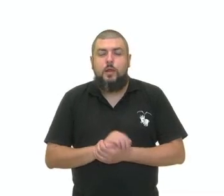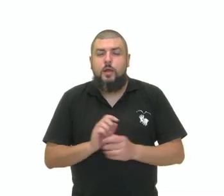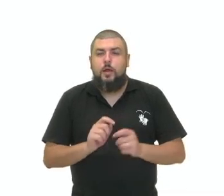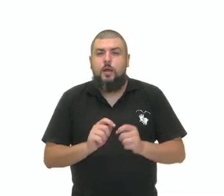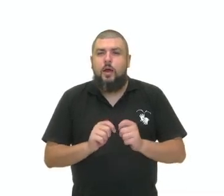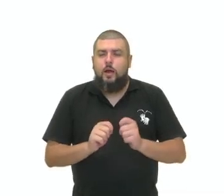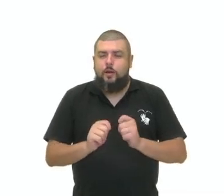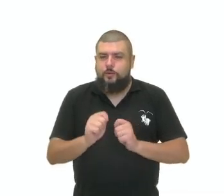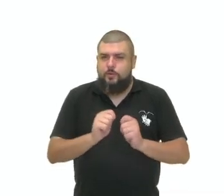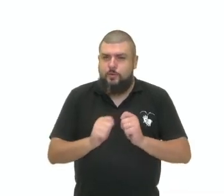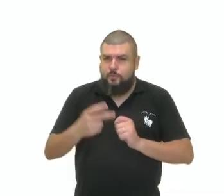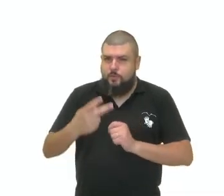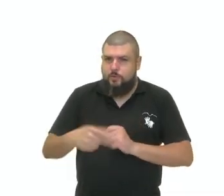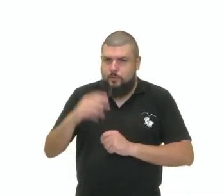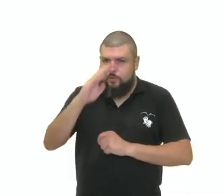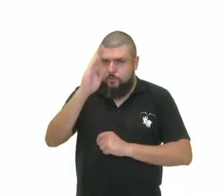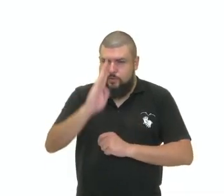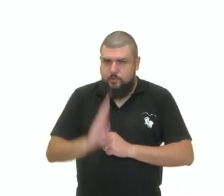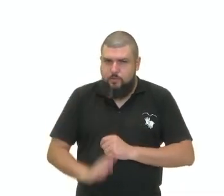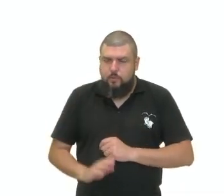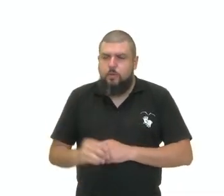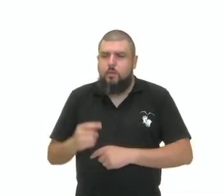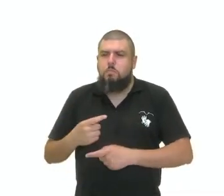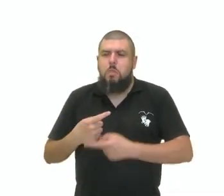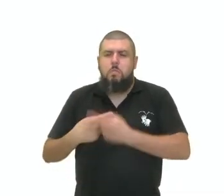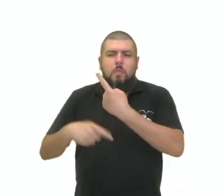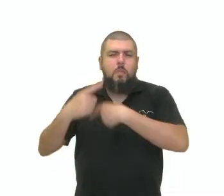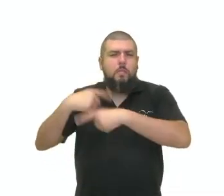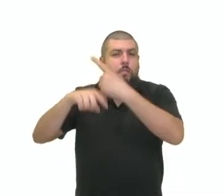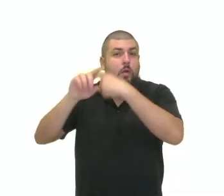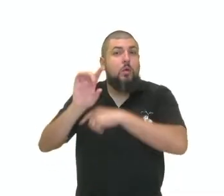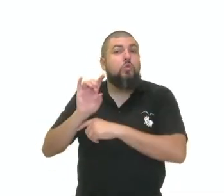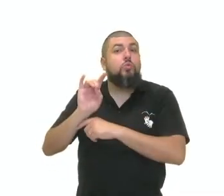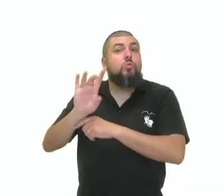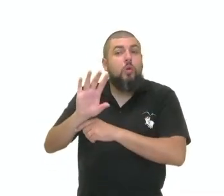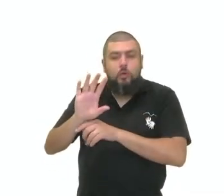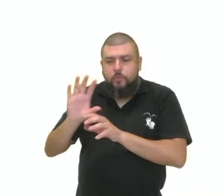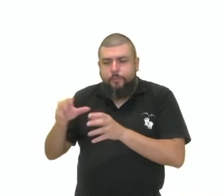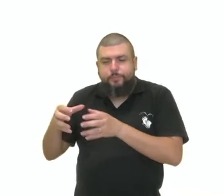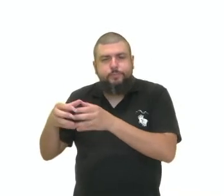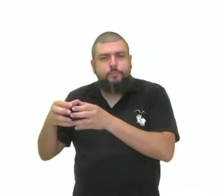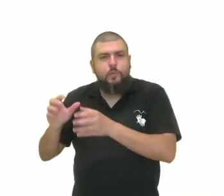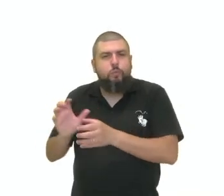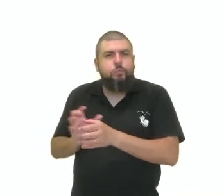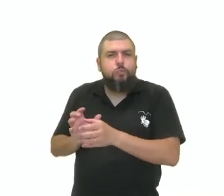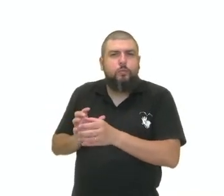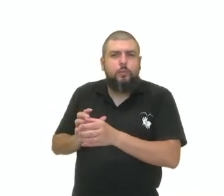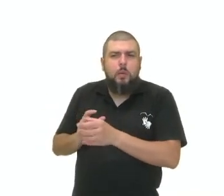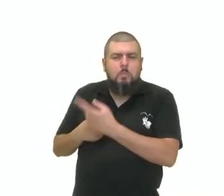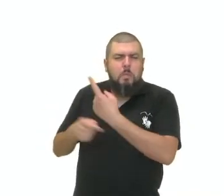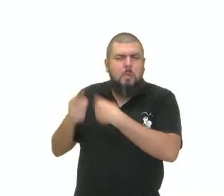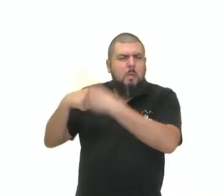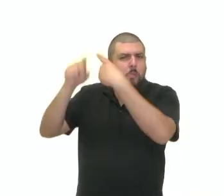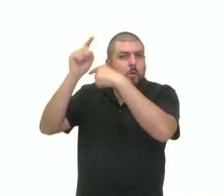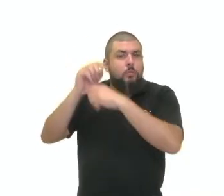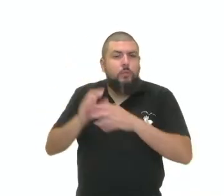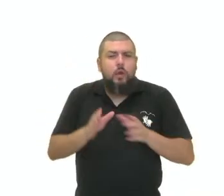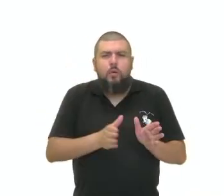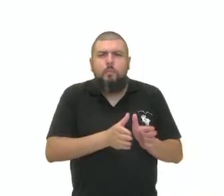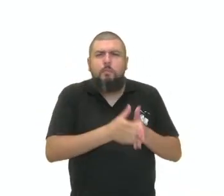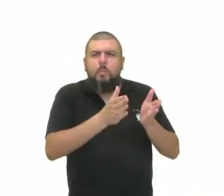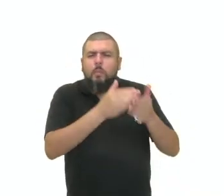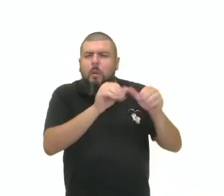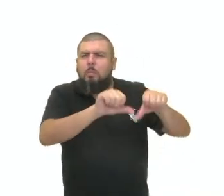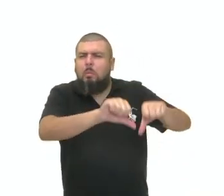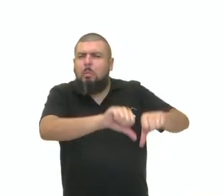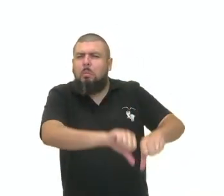cresceu, mas não foi dividido. Os ricos ficaram mais ricos e os pobres cada vez mais pobres. Portanto, o milagre econômico não